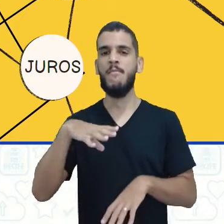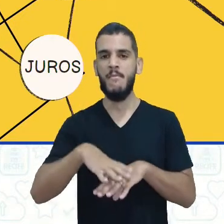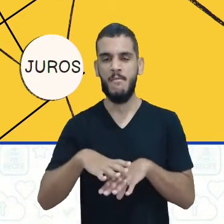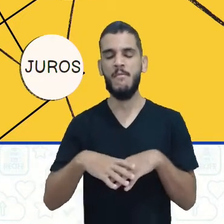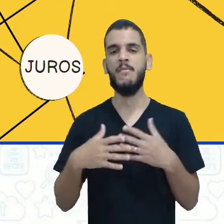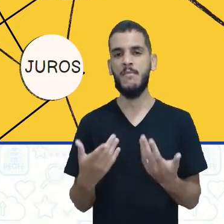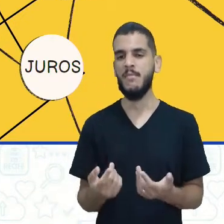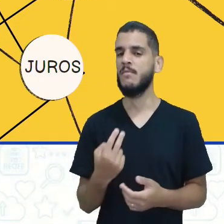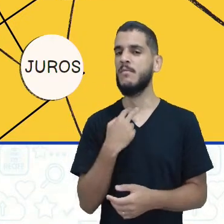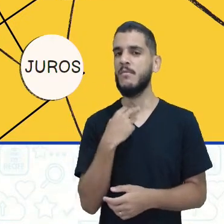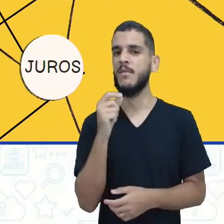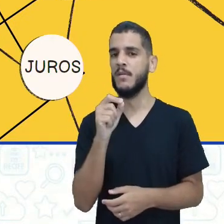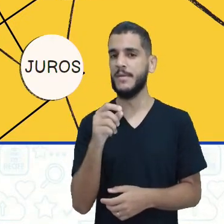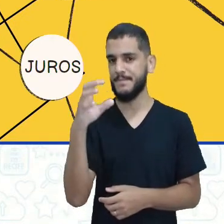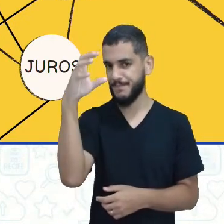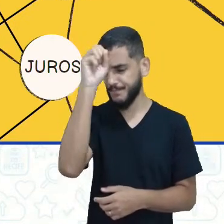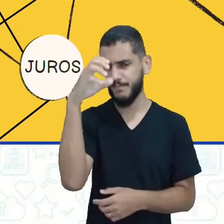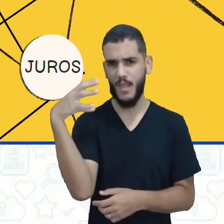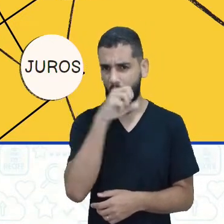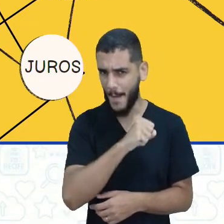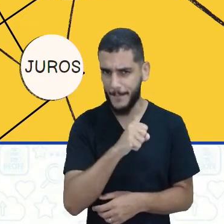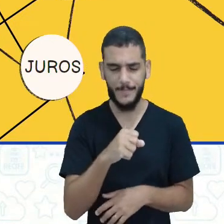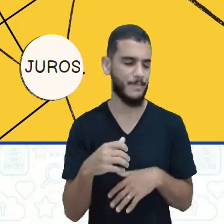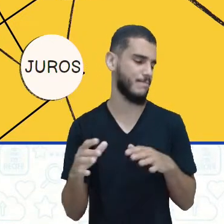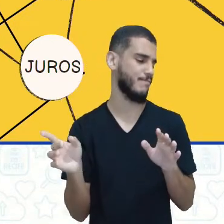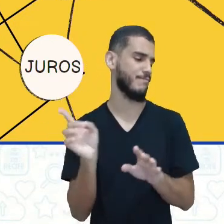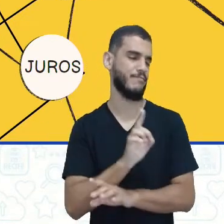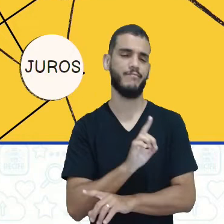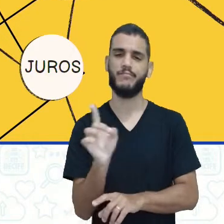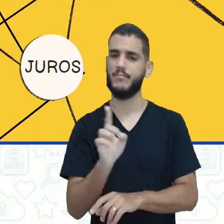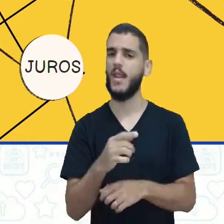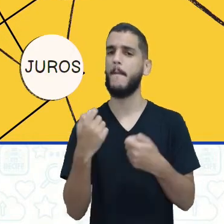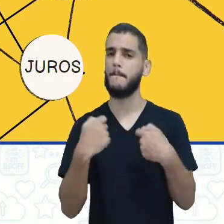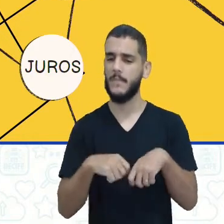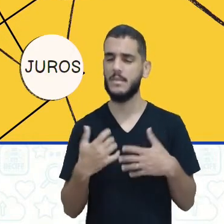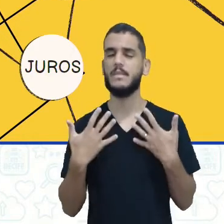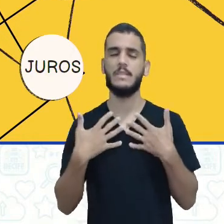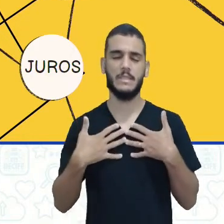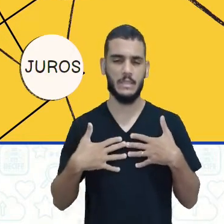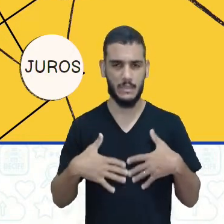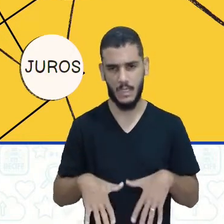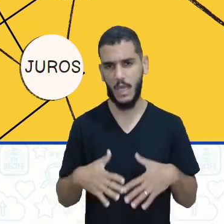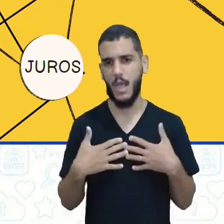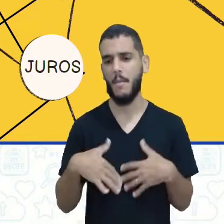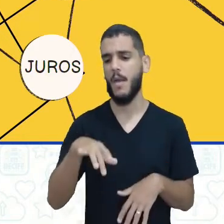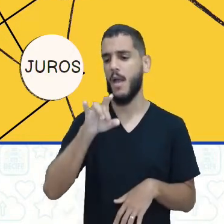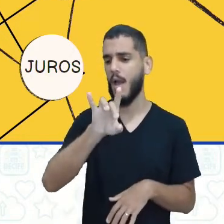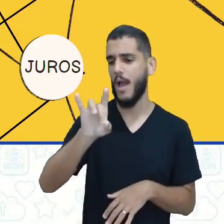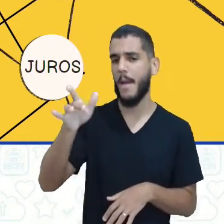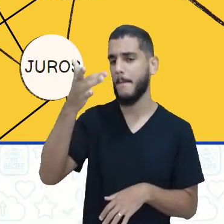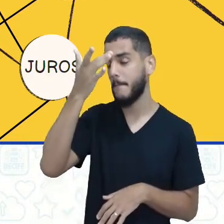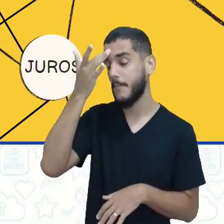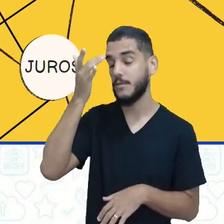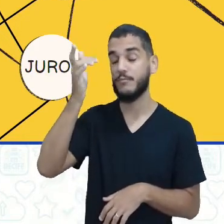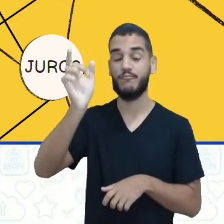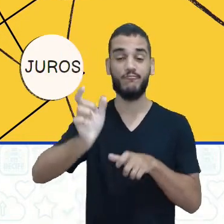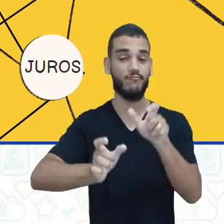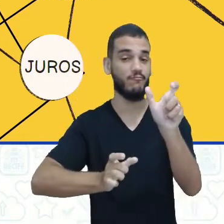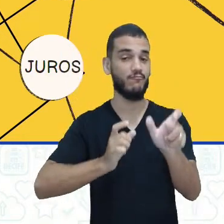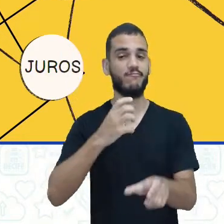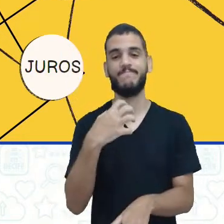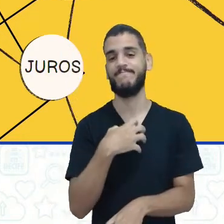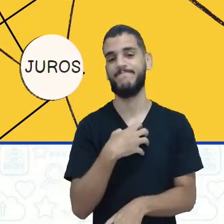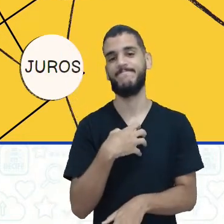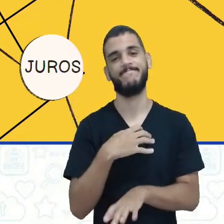gente não pode querer aprender tudo de uma vez só. Mas como é que a gente vai aprender? Cada um aprende do seu jeito e no seu